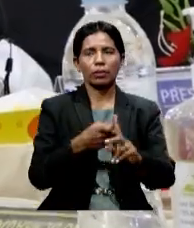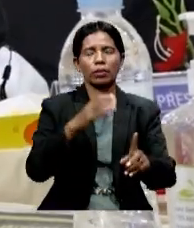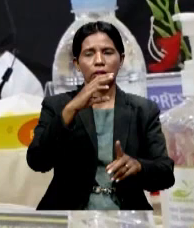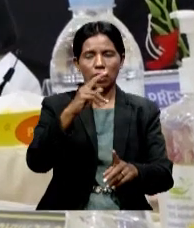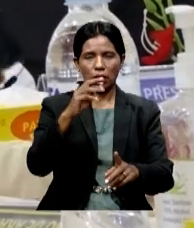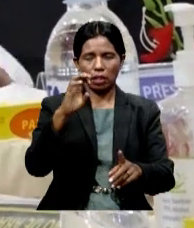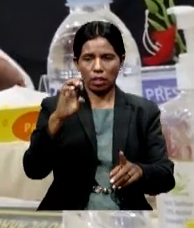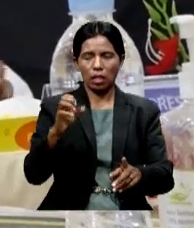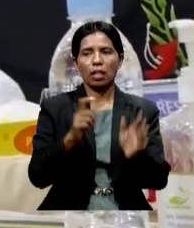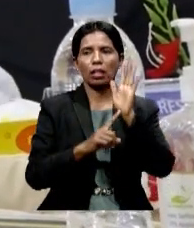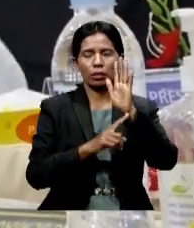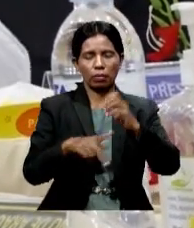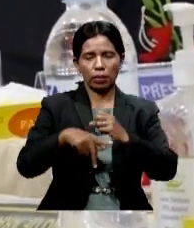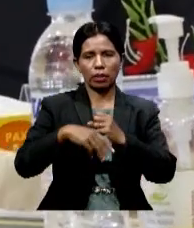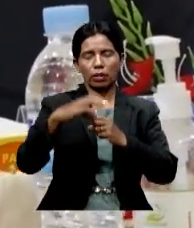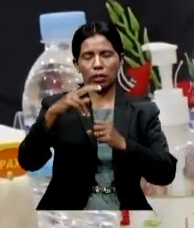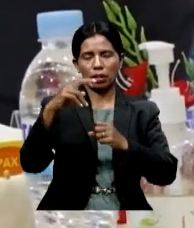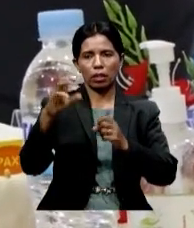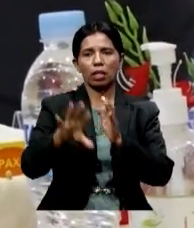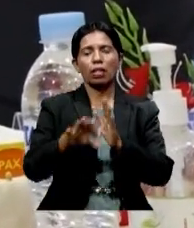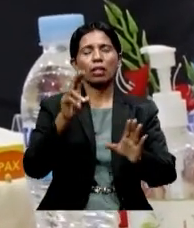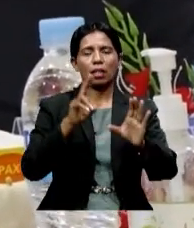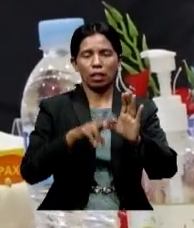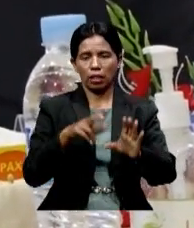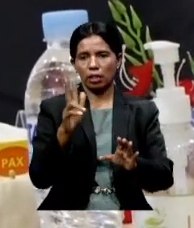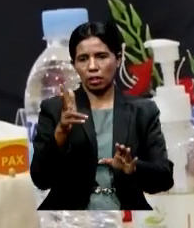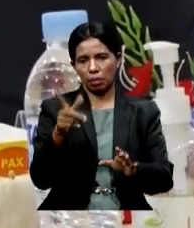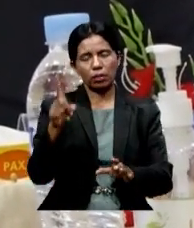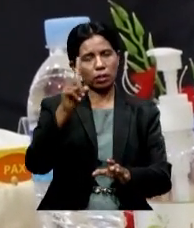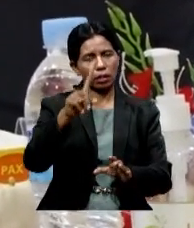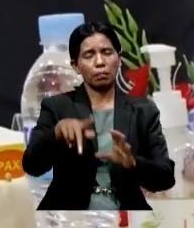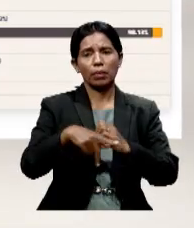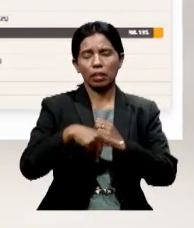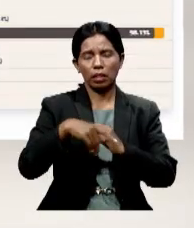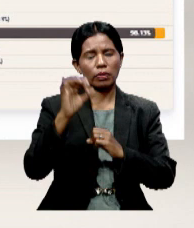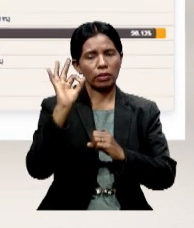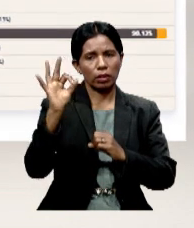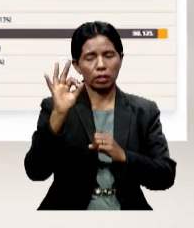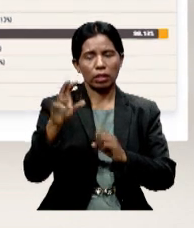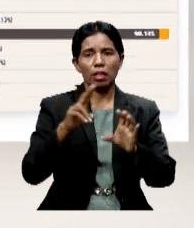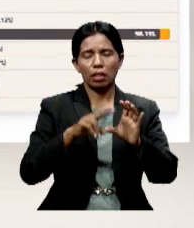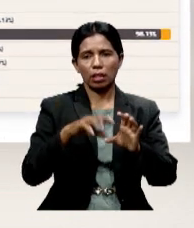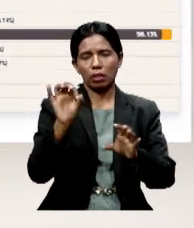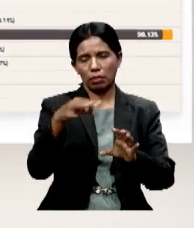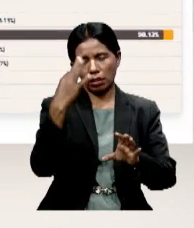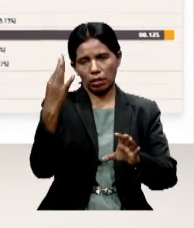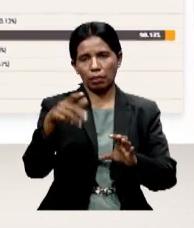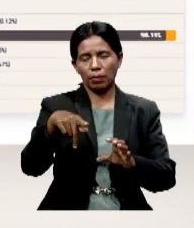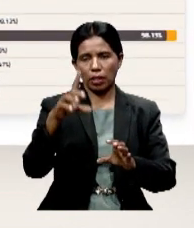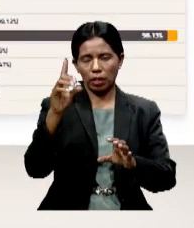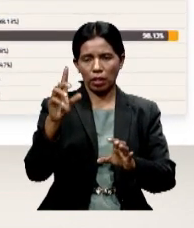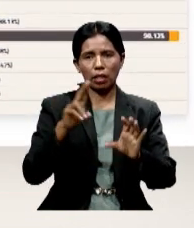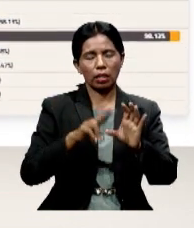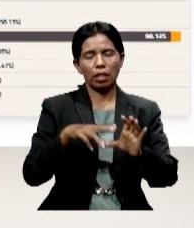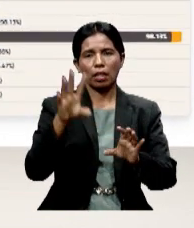tudo. Partido Senarte retém cadeira tolo nulo recém ida. Partido Fretilin cadeira sa nulo recém sia. PD cadeira